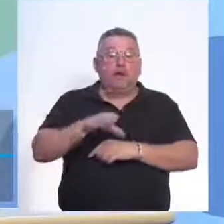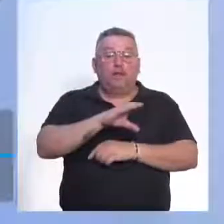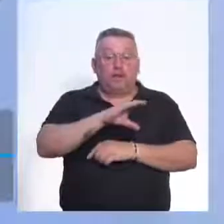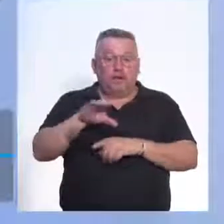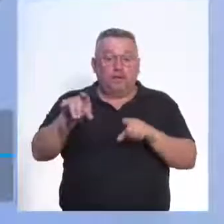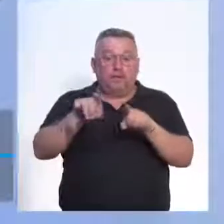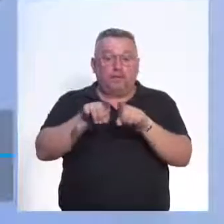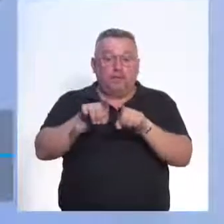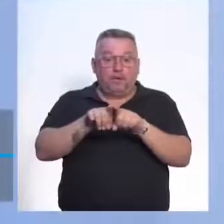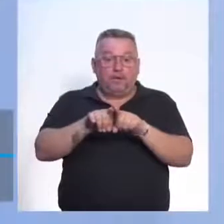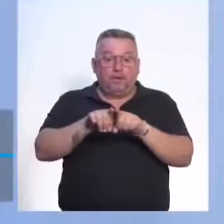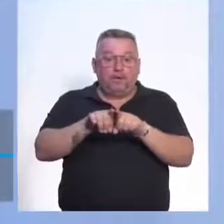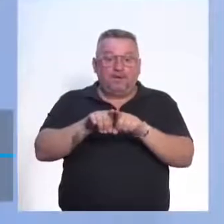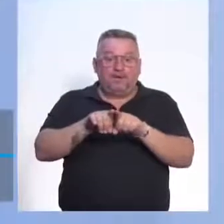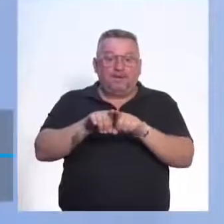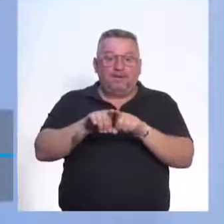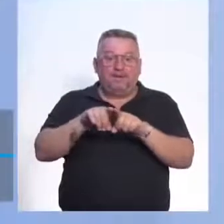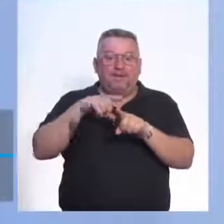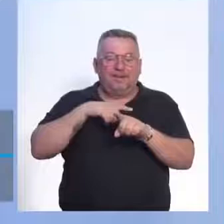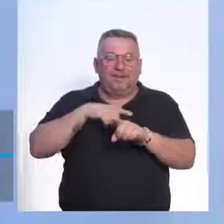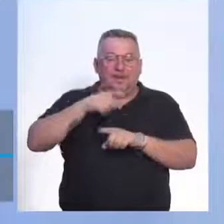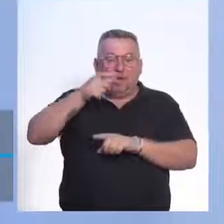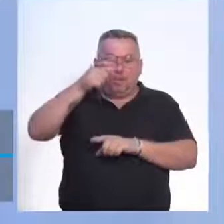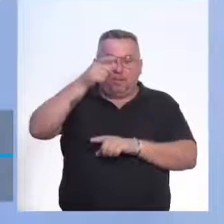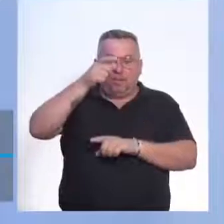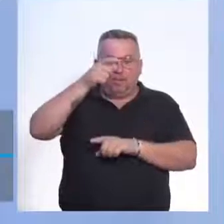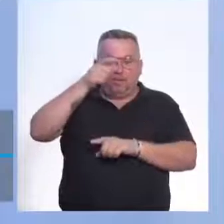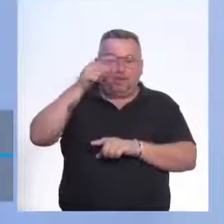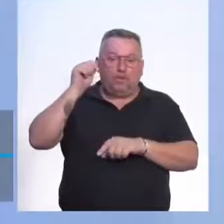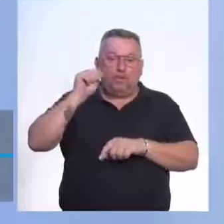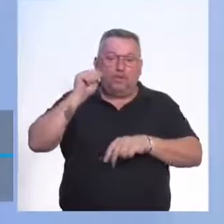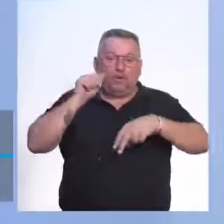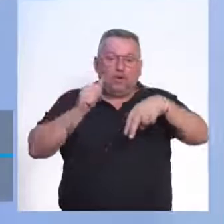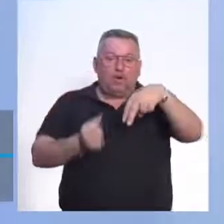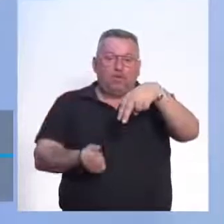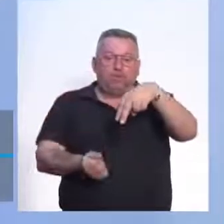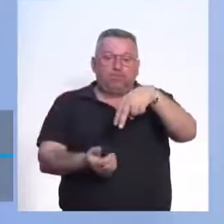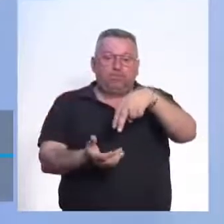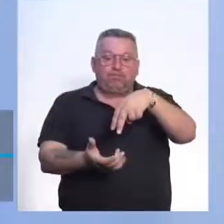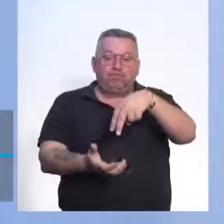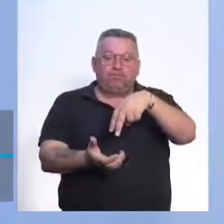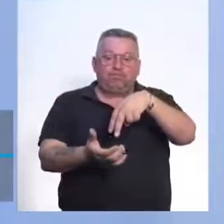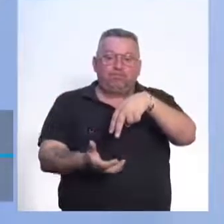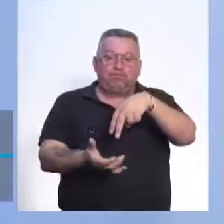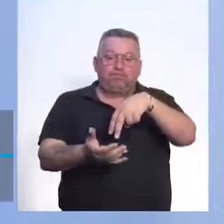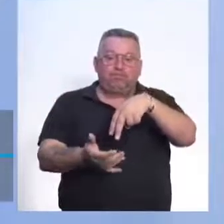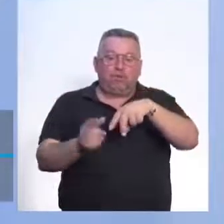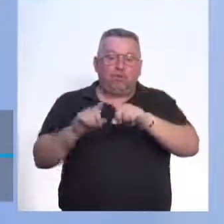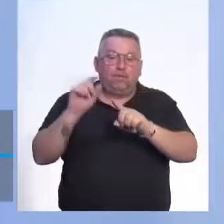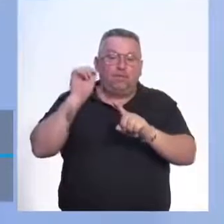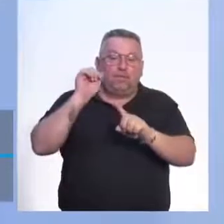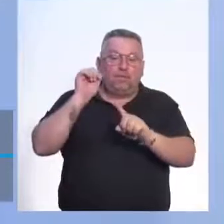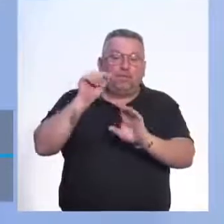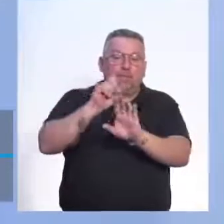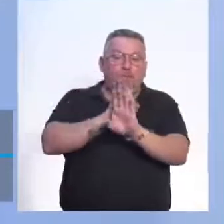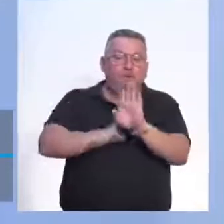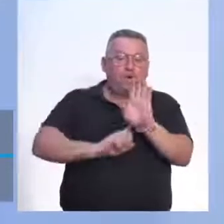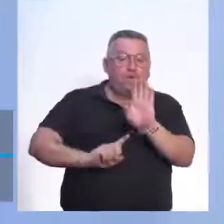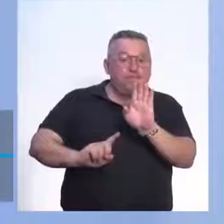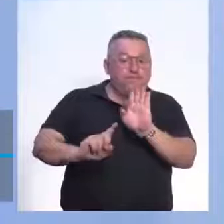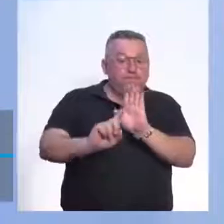inclusive, chegou a queimar bruxas, né? Mulheres que eram ali muito protagonistas dentro da